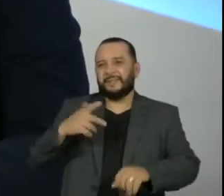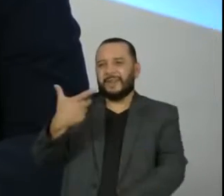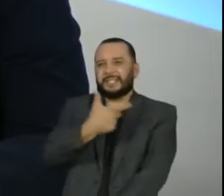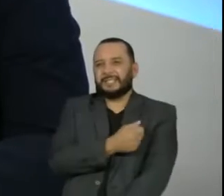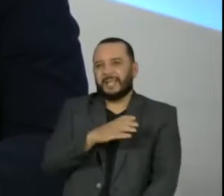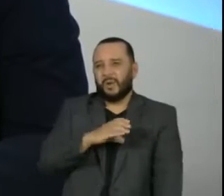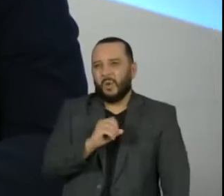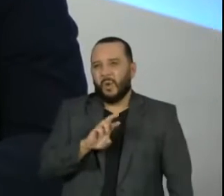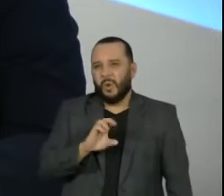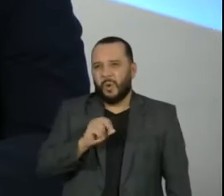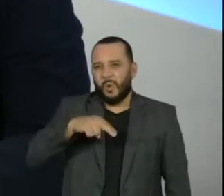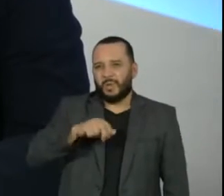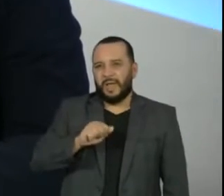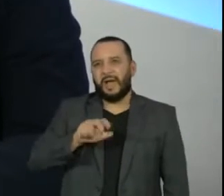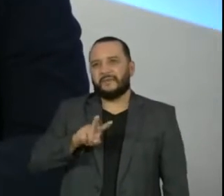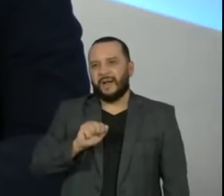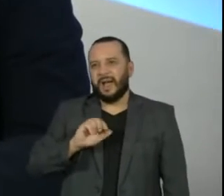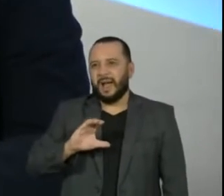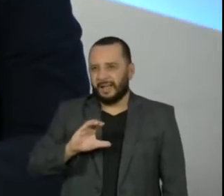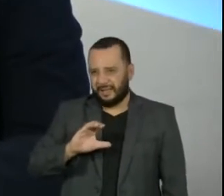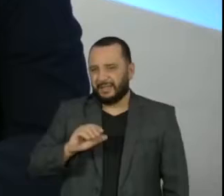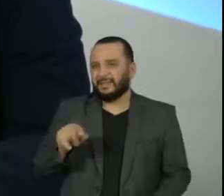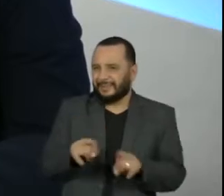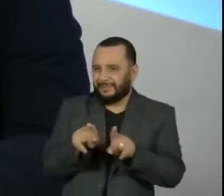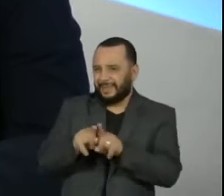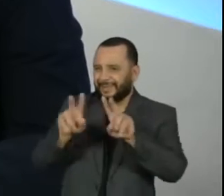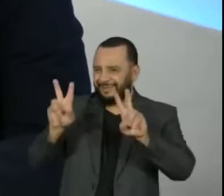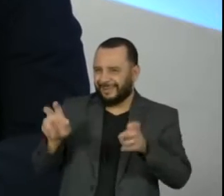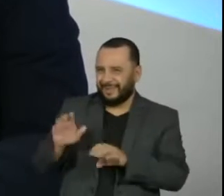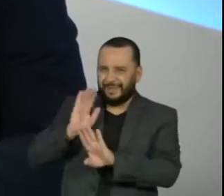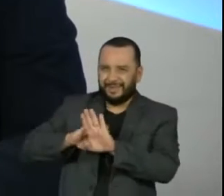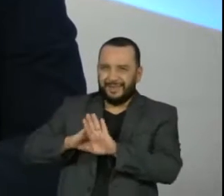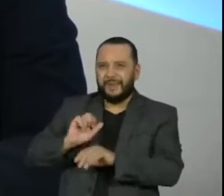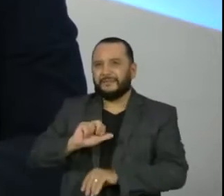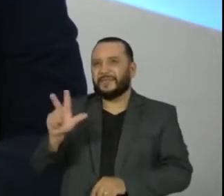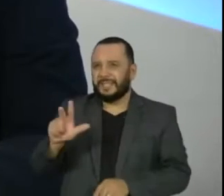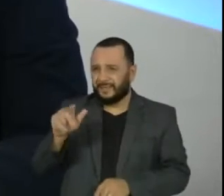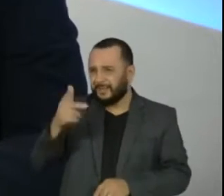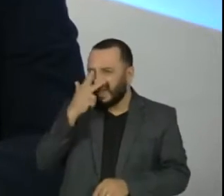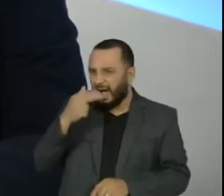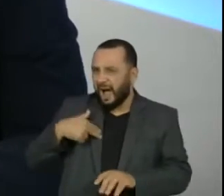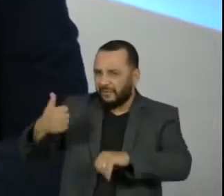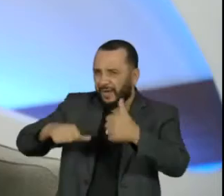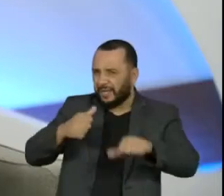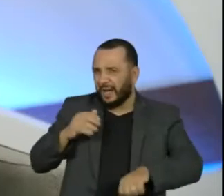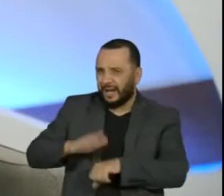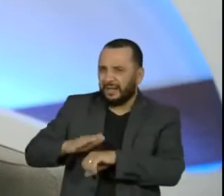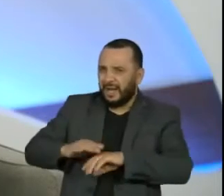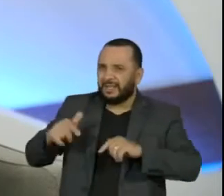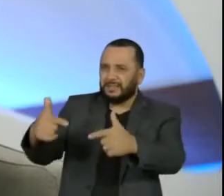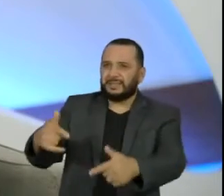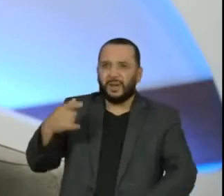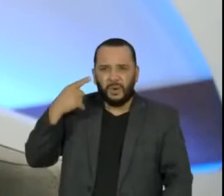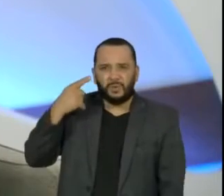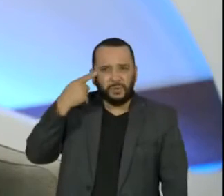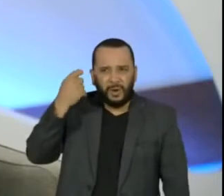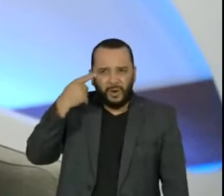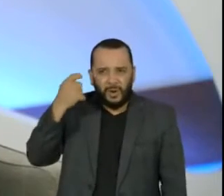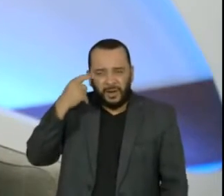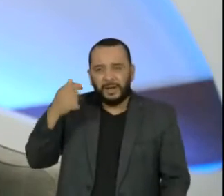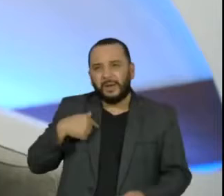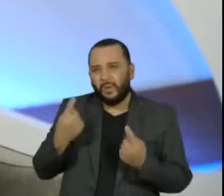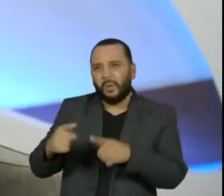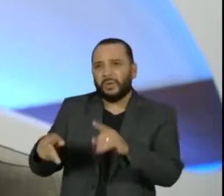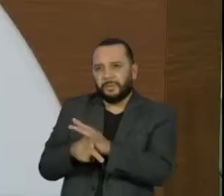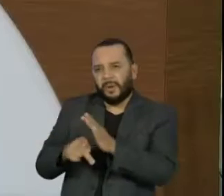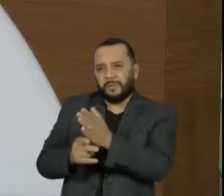acha que houve uma politização e queria que o senhor avaliasse o desempenho do governador João Dória em relação à questão da pandemia e o papel do